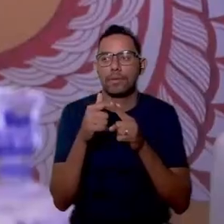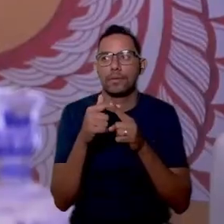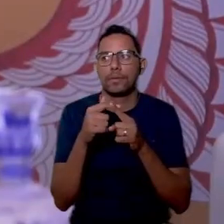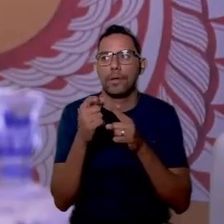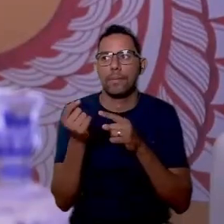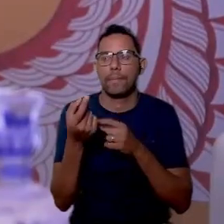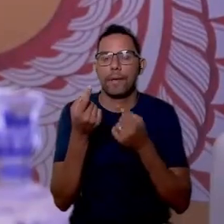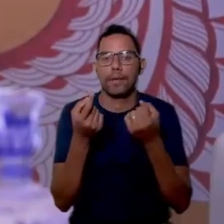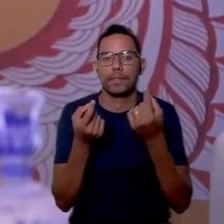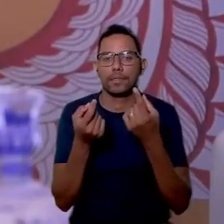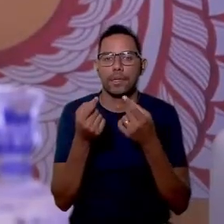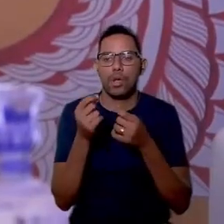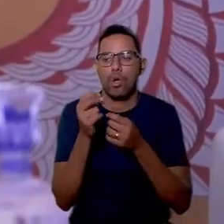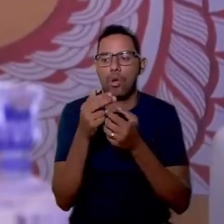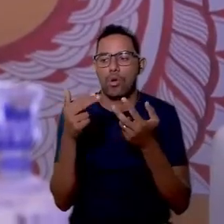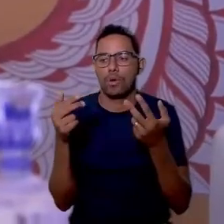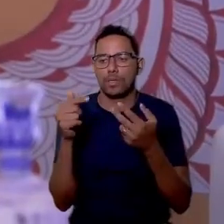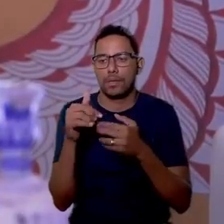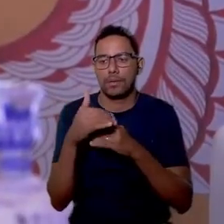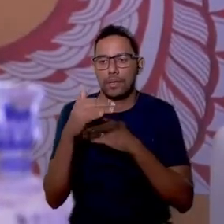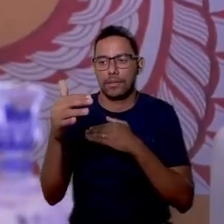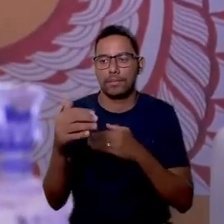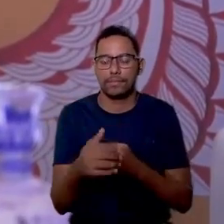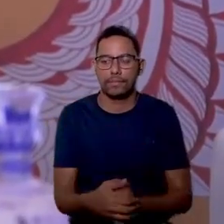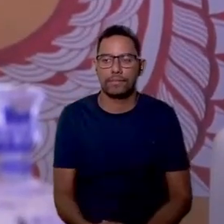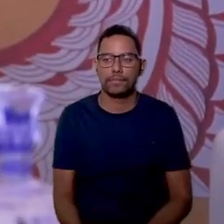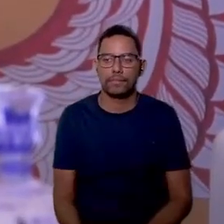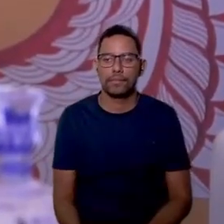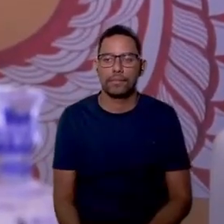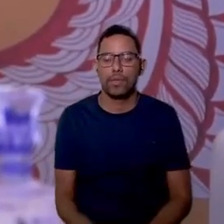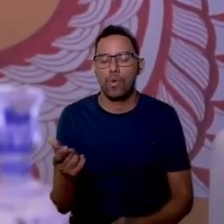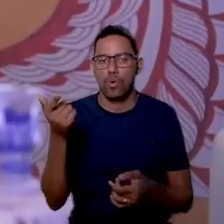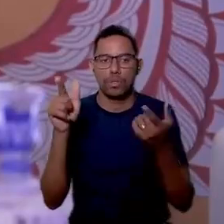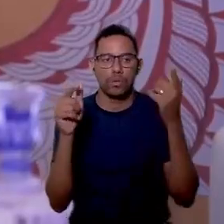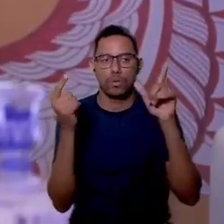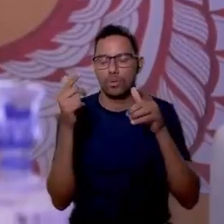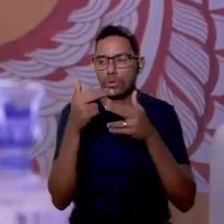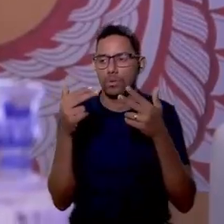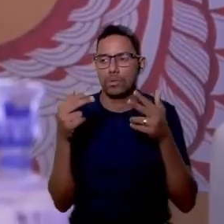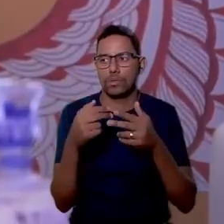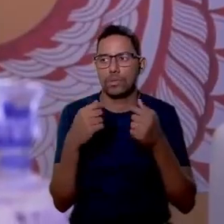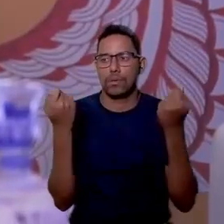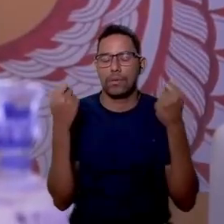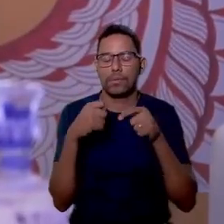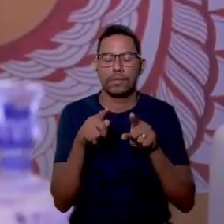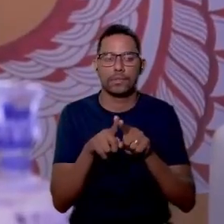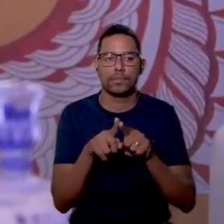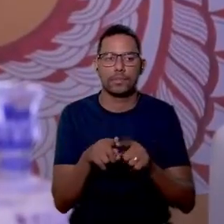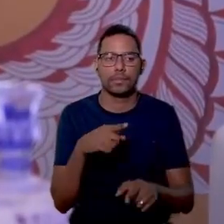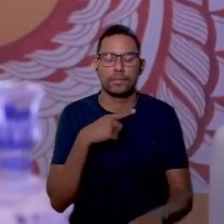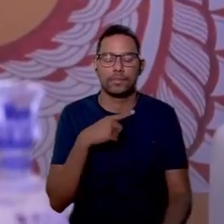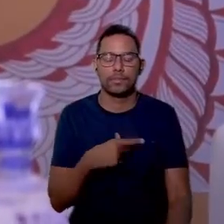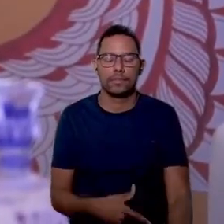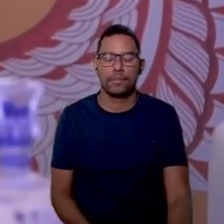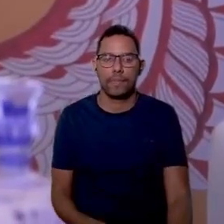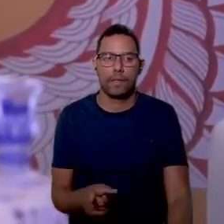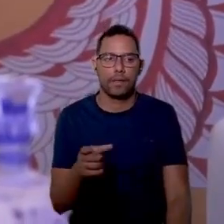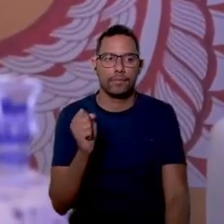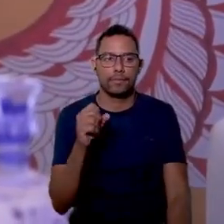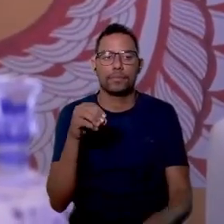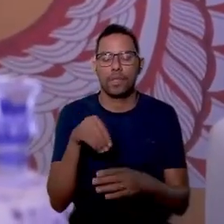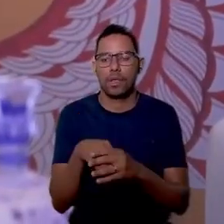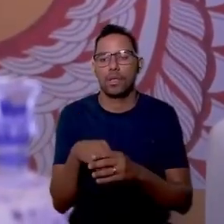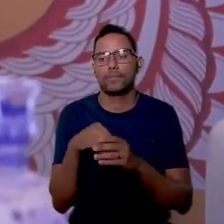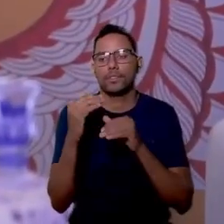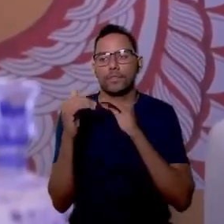está aparecendo um bocado de coisa aí na frente. Nós vamos ter outras ações com outras possibilidades de que vocês possam se